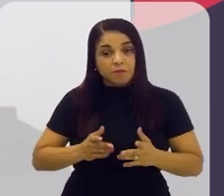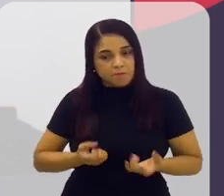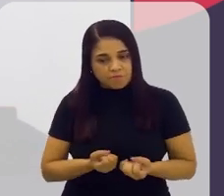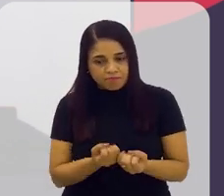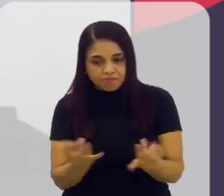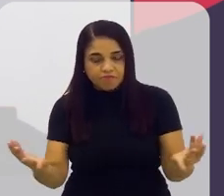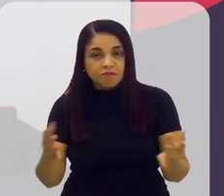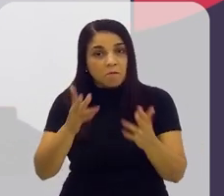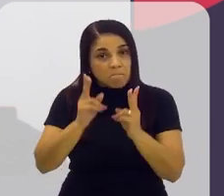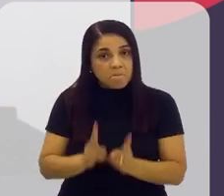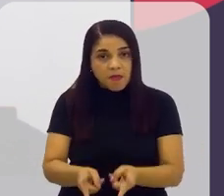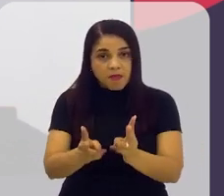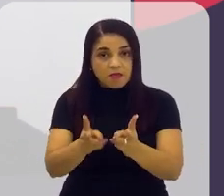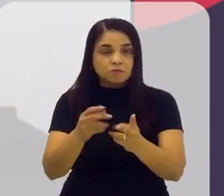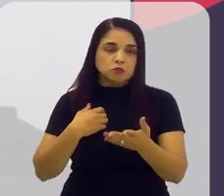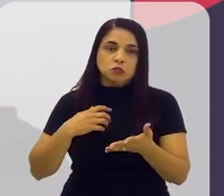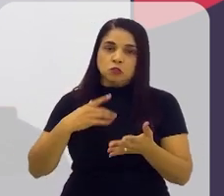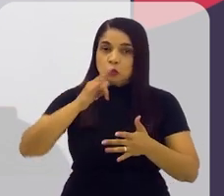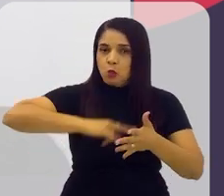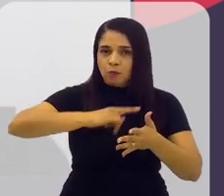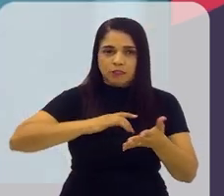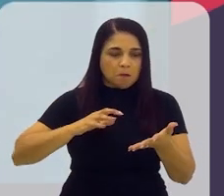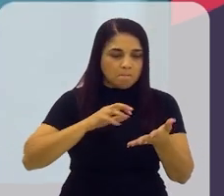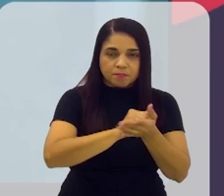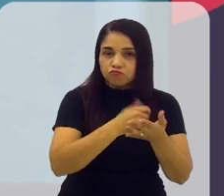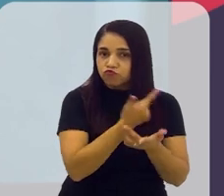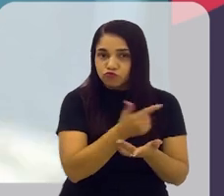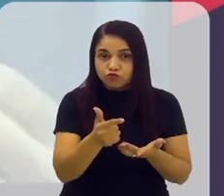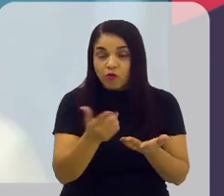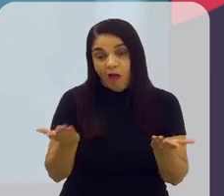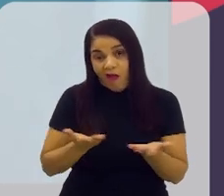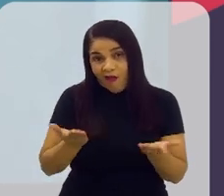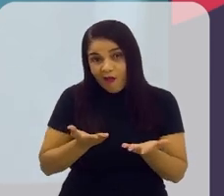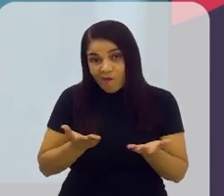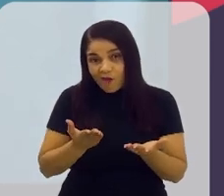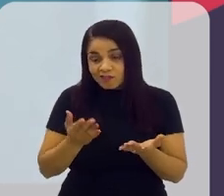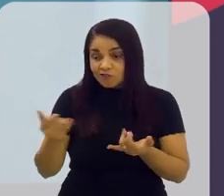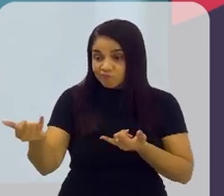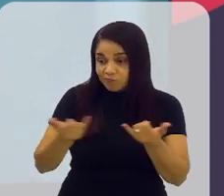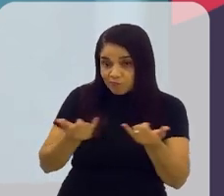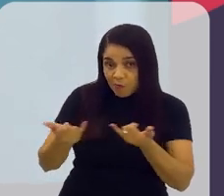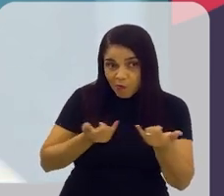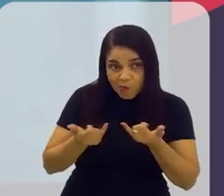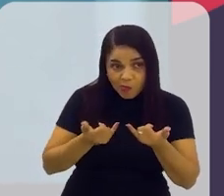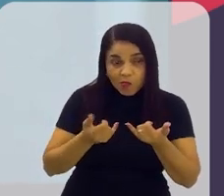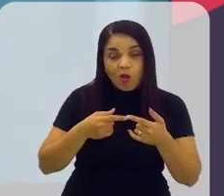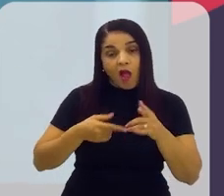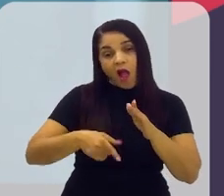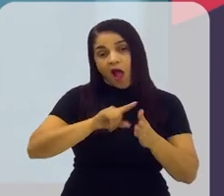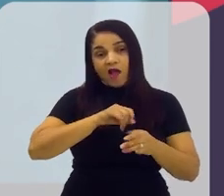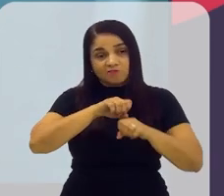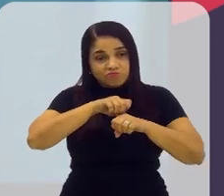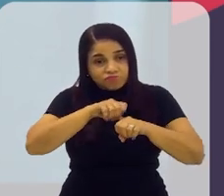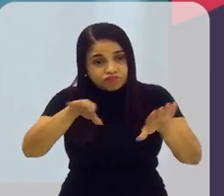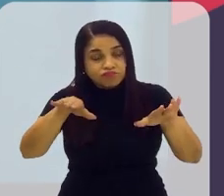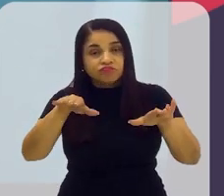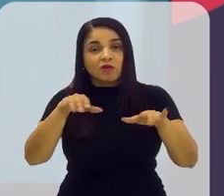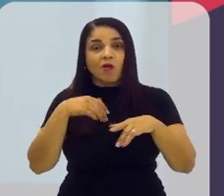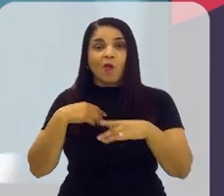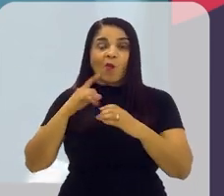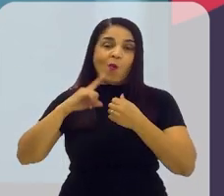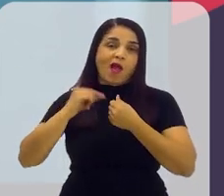ocorrência dela. Então a gente não tinha documentação dela, né? E a gente está passando a ter essa documentação à medida que a gente divulgou o nosso trabalho. Então